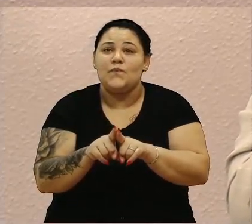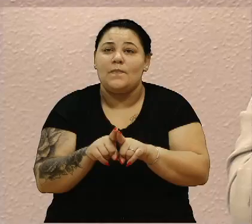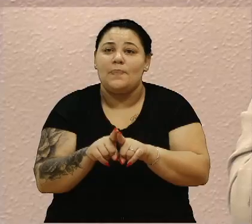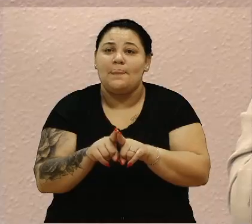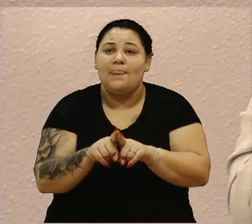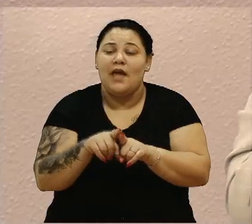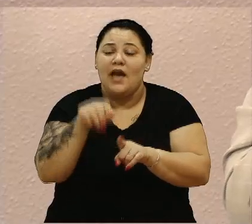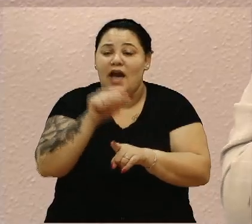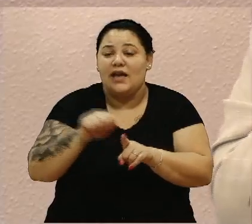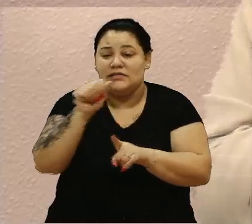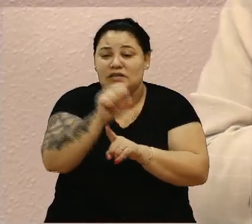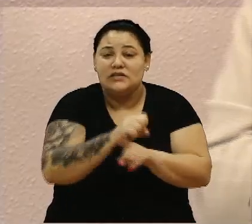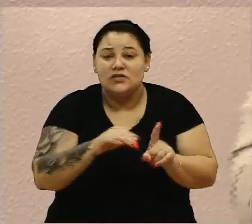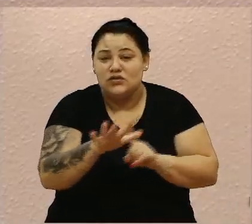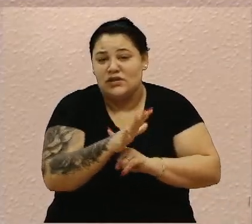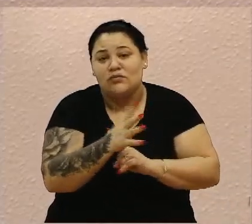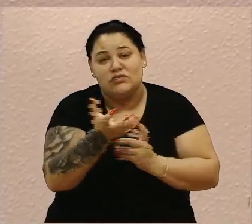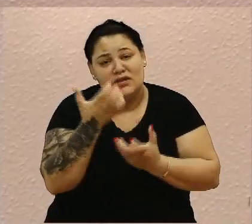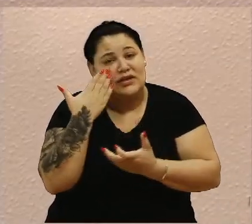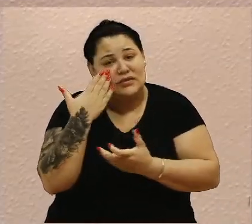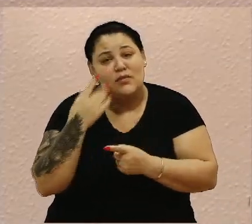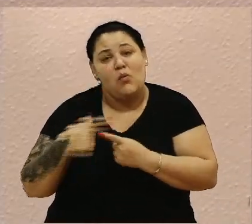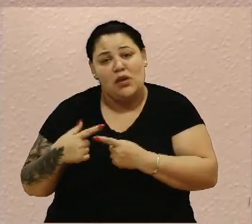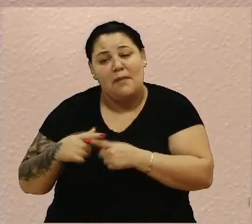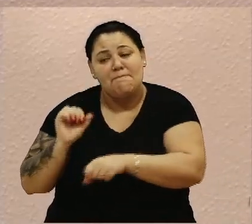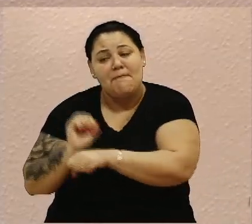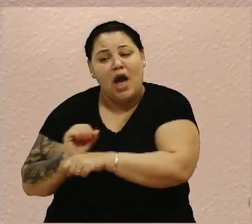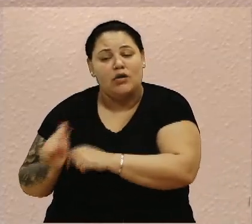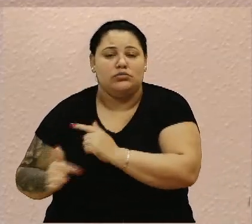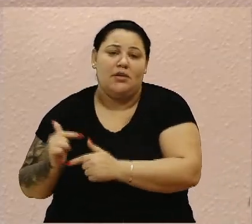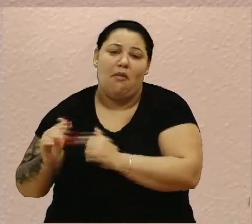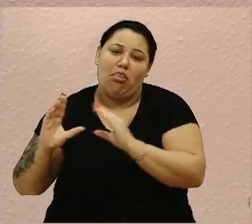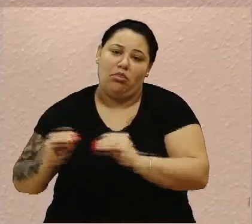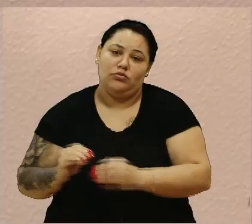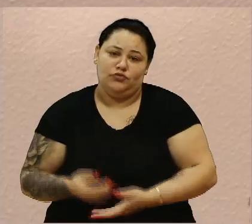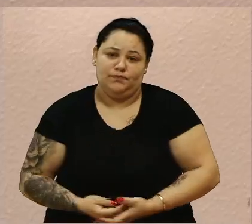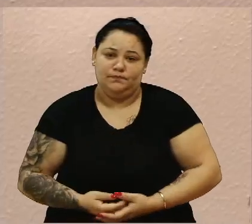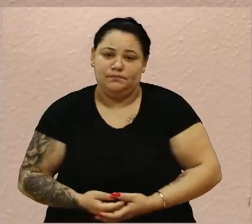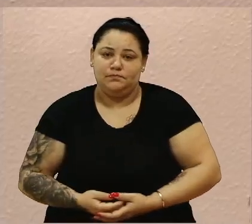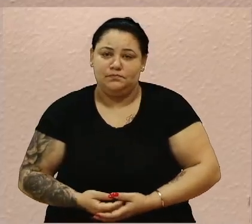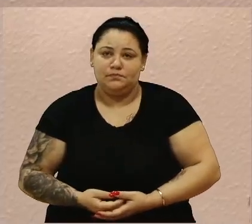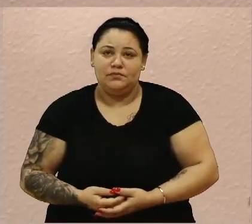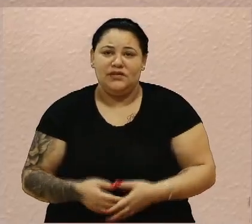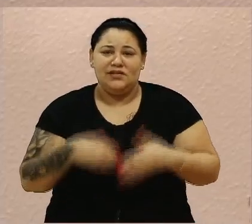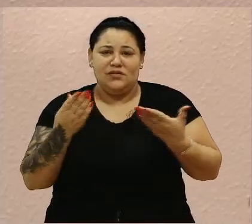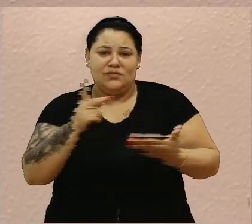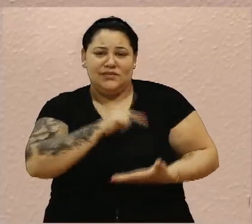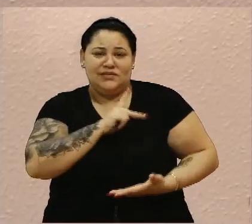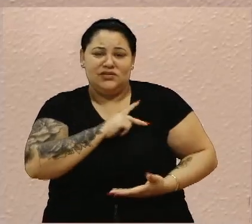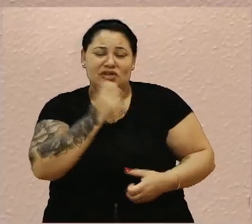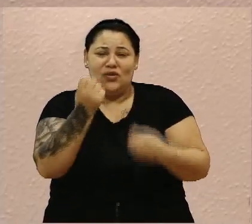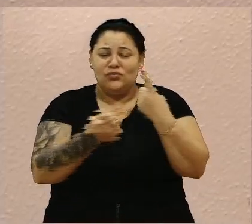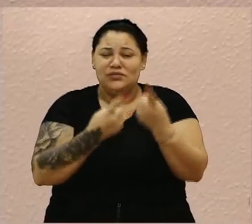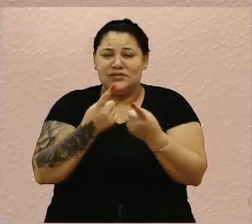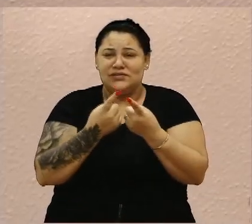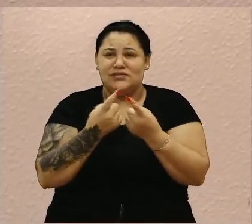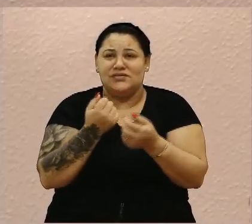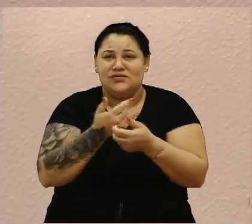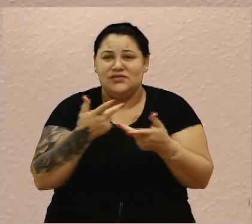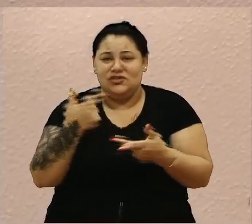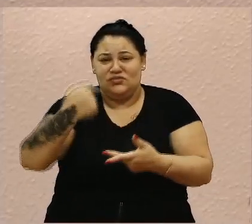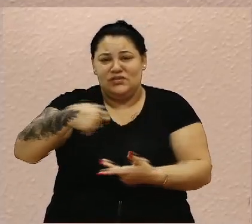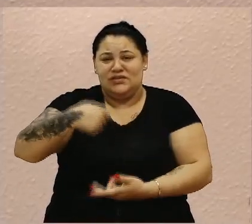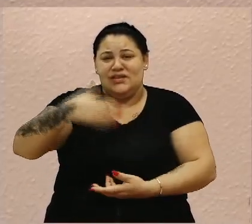Assistência Social. E aí, senhor presidente, algumas coisas assim que a gente precisa se orientar,